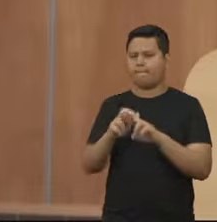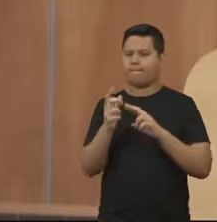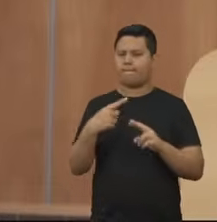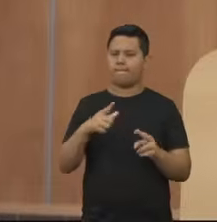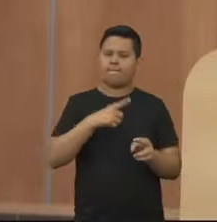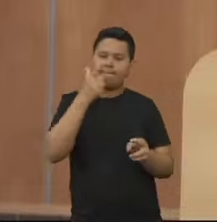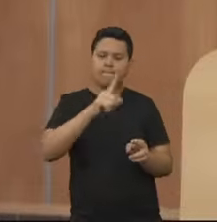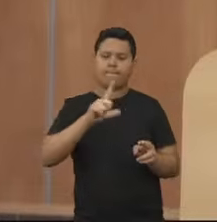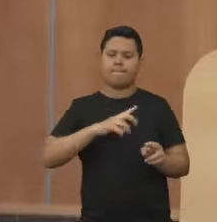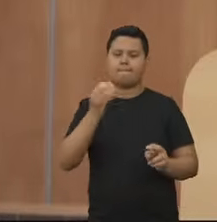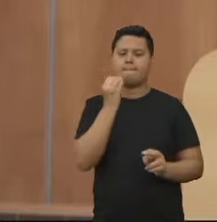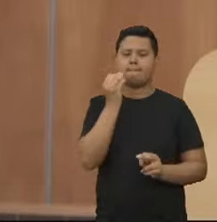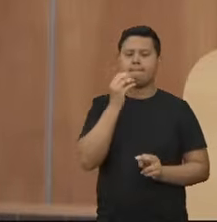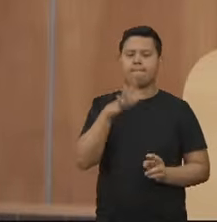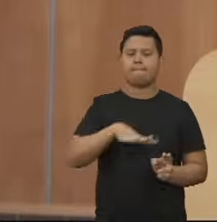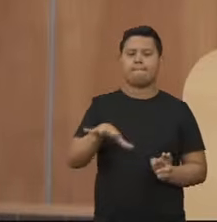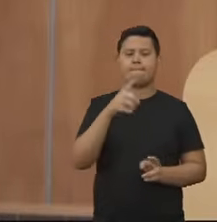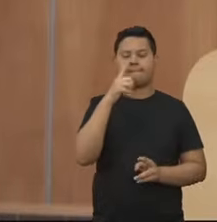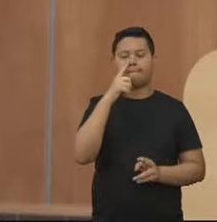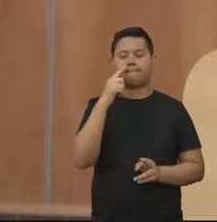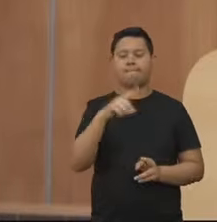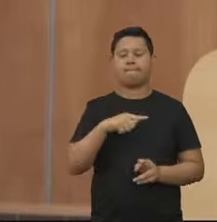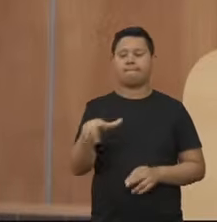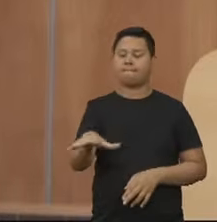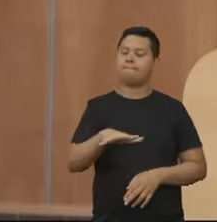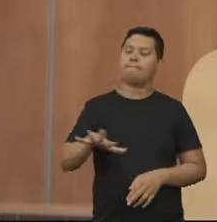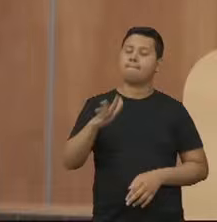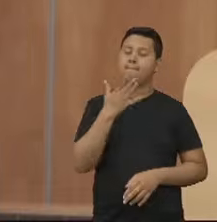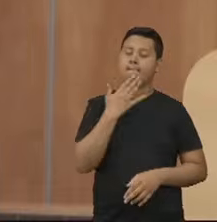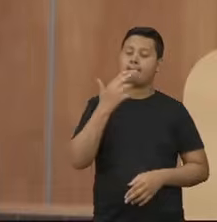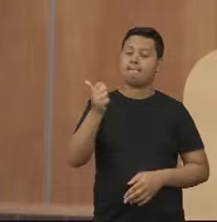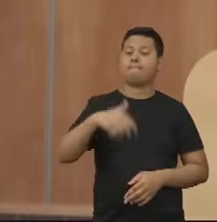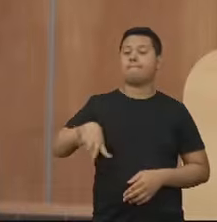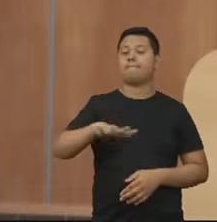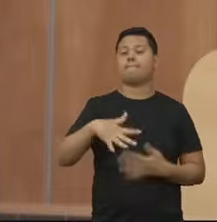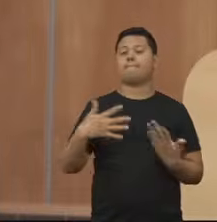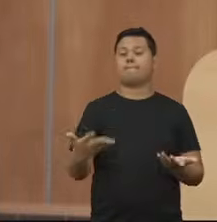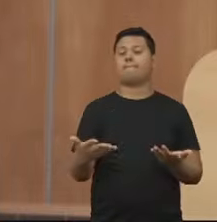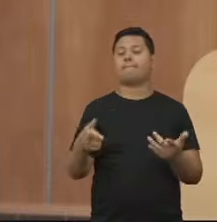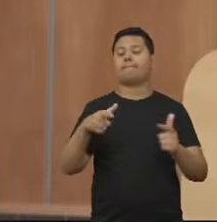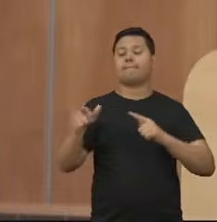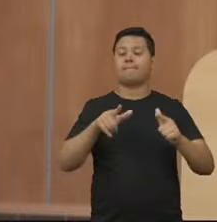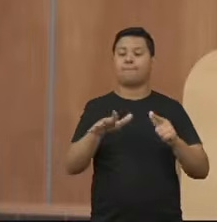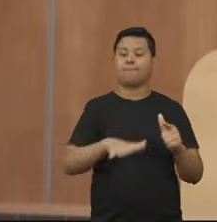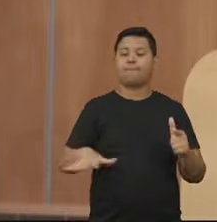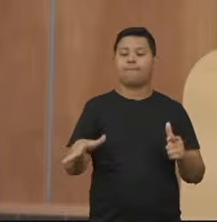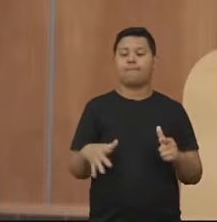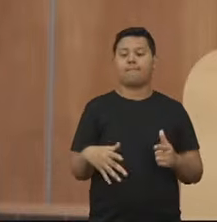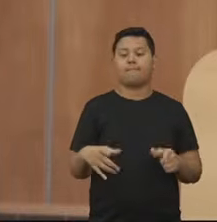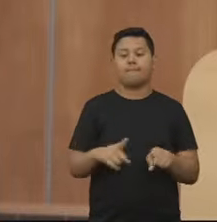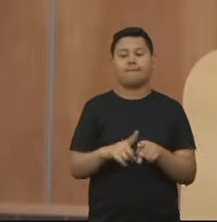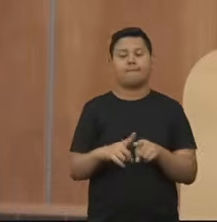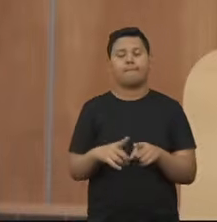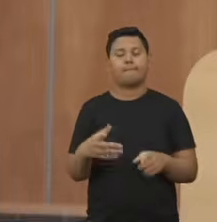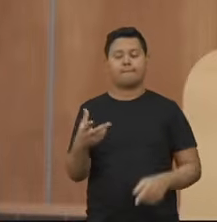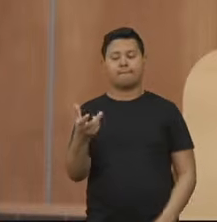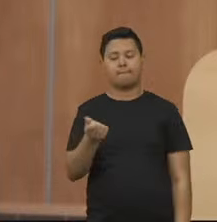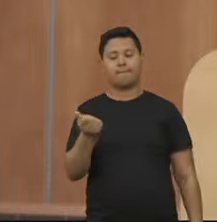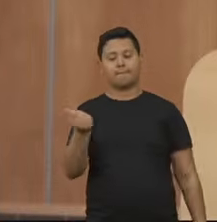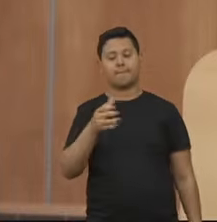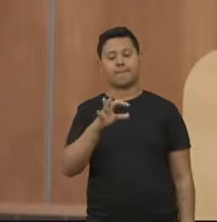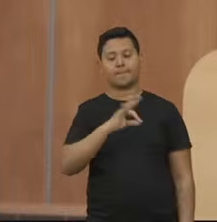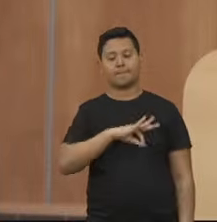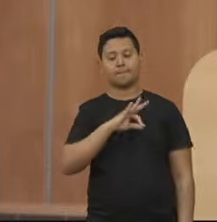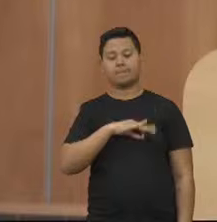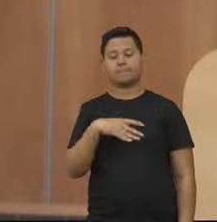conseguirem ter essa oportunidade de terem uma região melhor para elas, que elas possam aí trabalhar e tirar o seu sustento. Então,